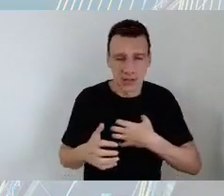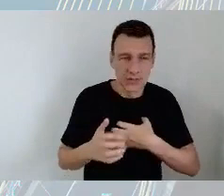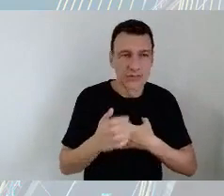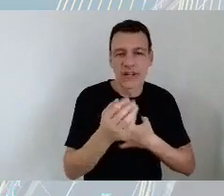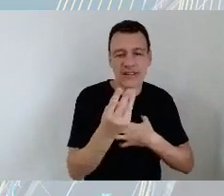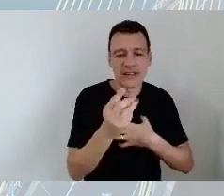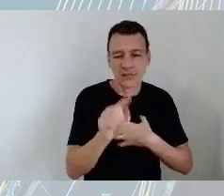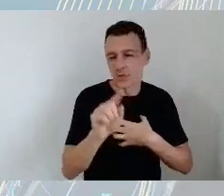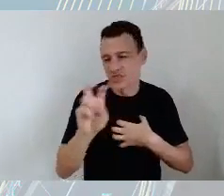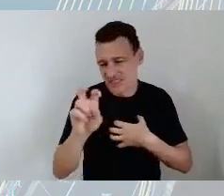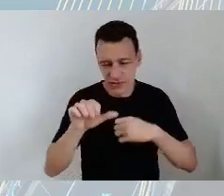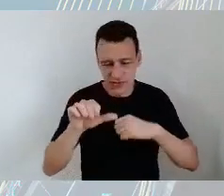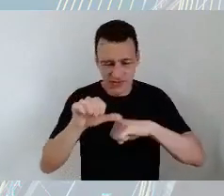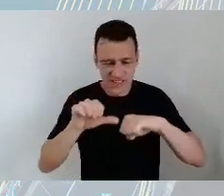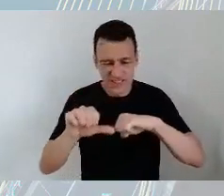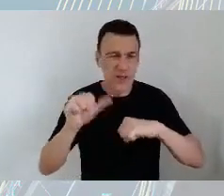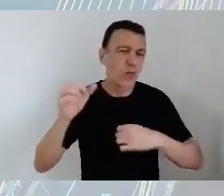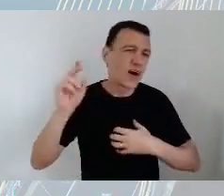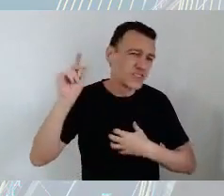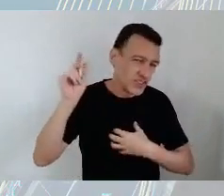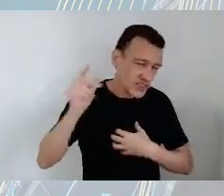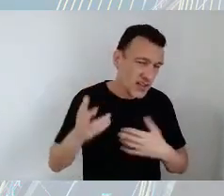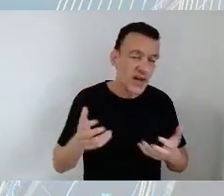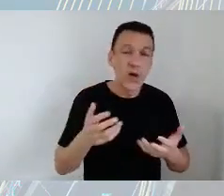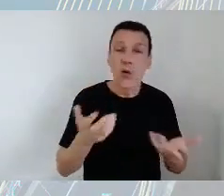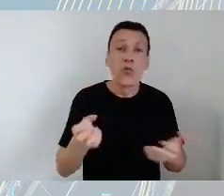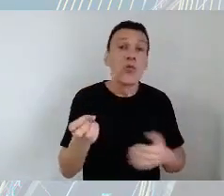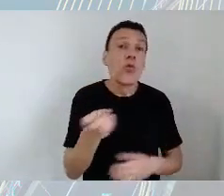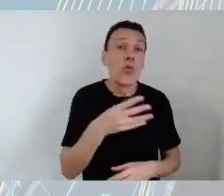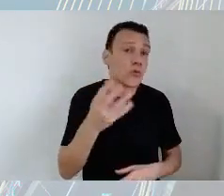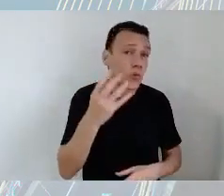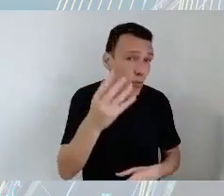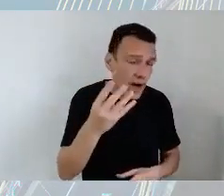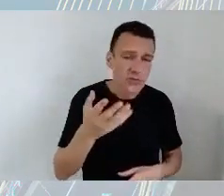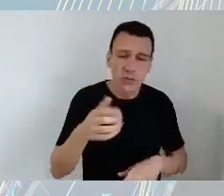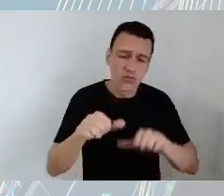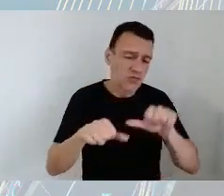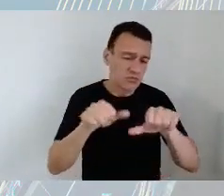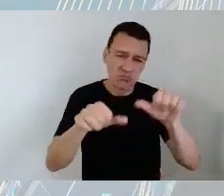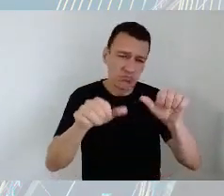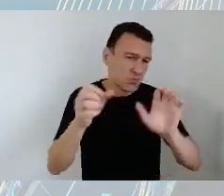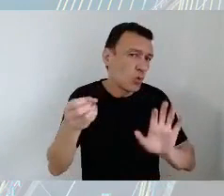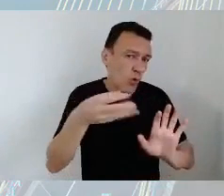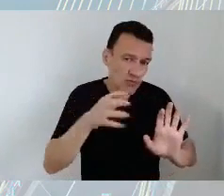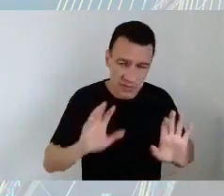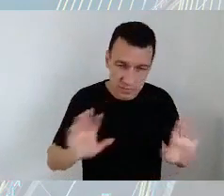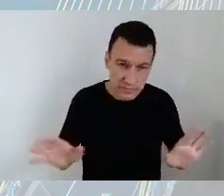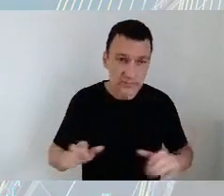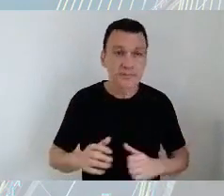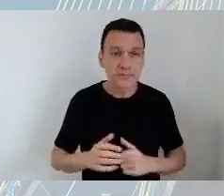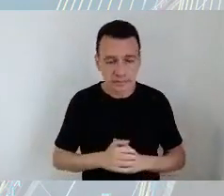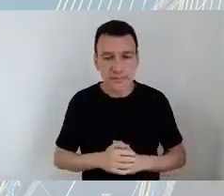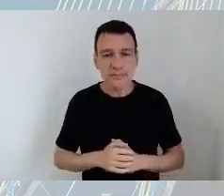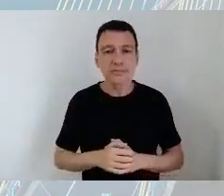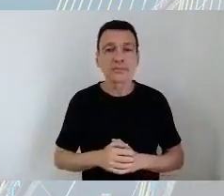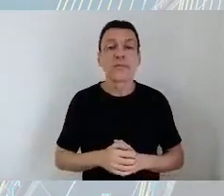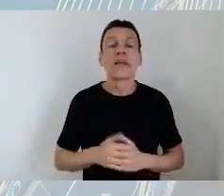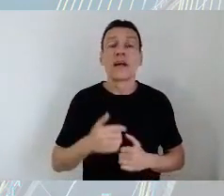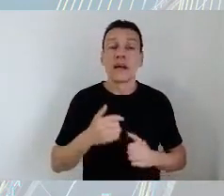o 4, ou as versões que forem aparecendo. E dentro desse, depois que o modelo foi